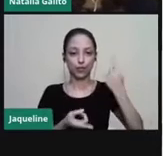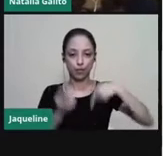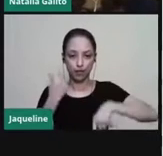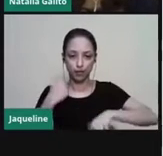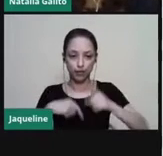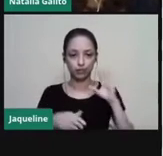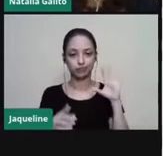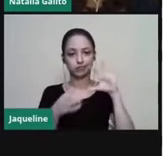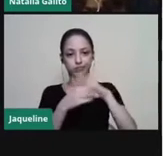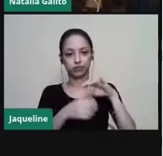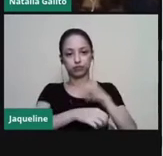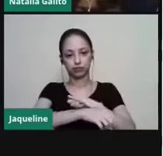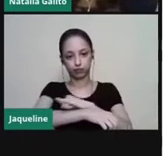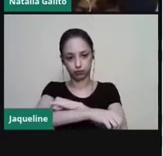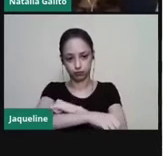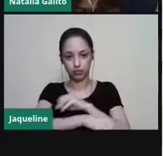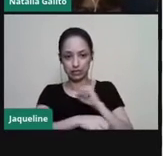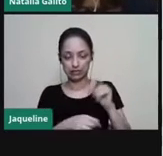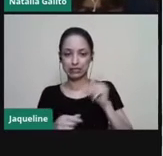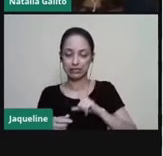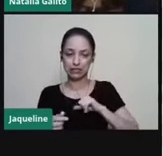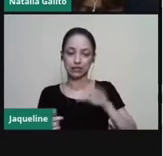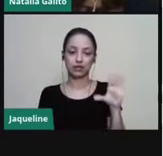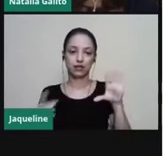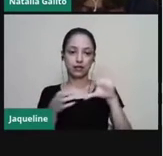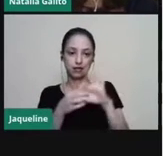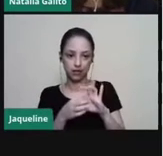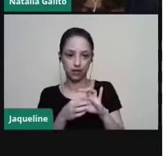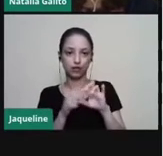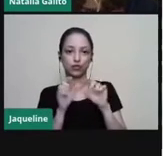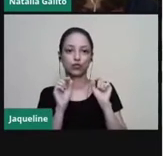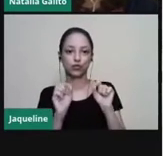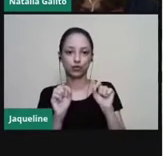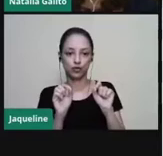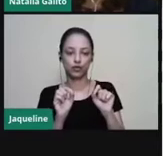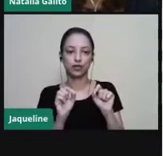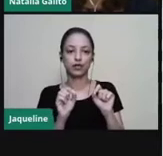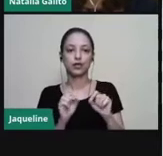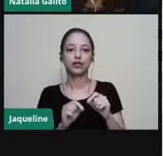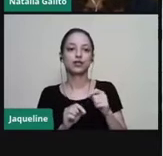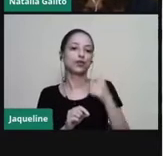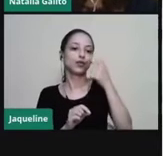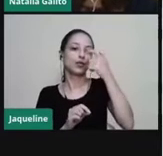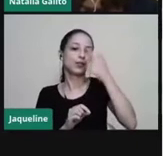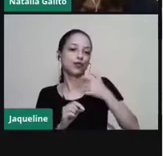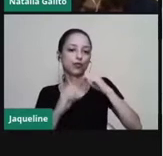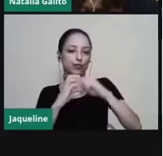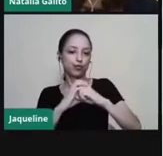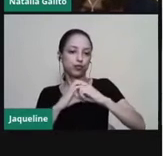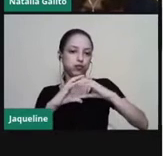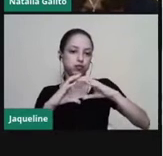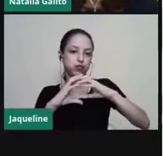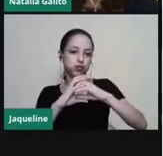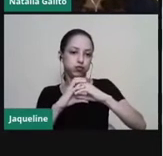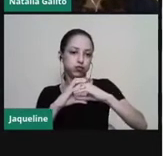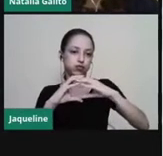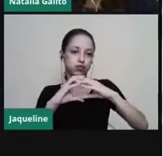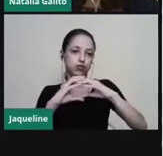obesidade, obviamente, provavelmente está associado também a esse perfil vasoconstritor da endotelina 1.